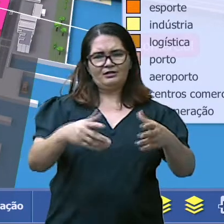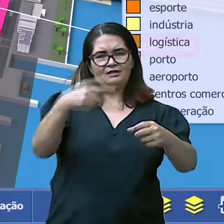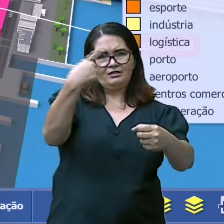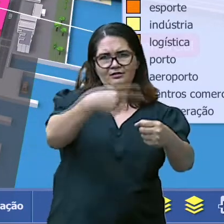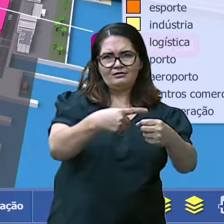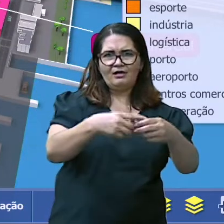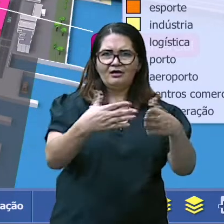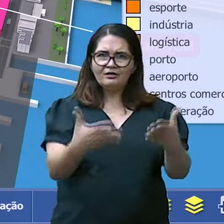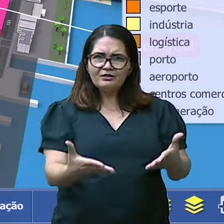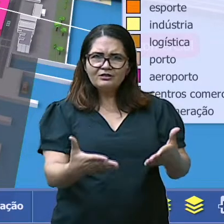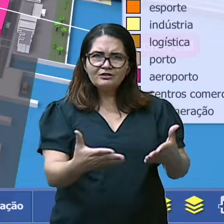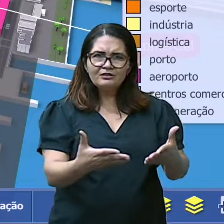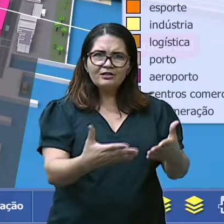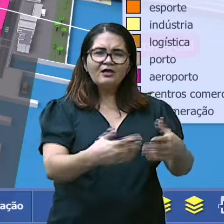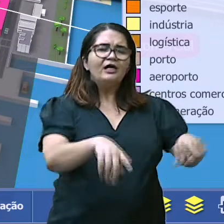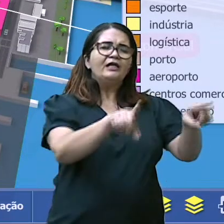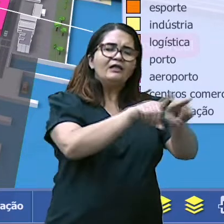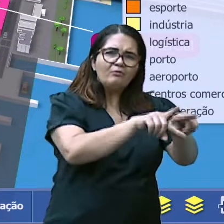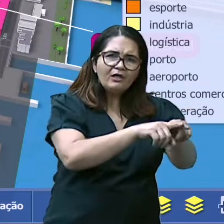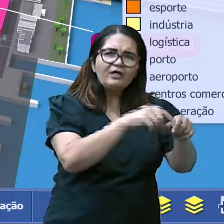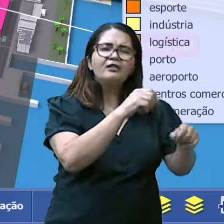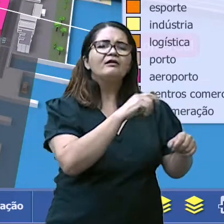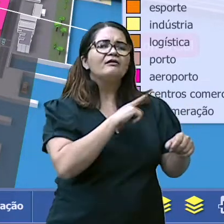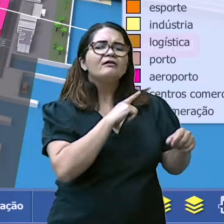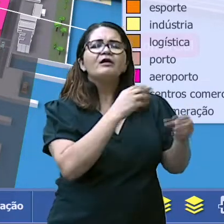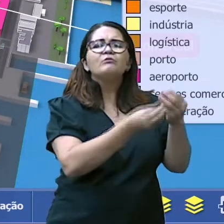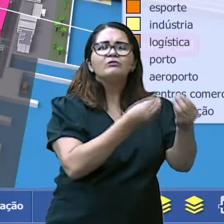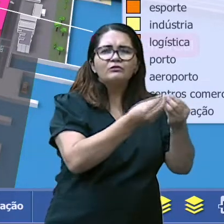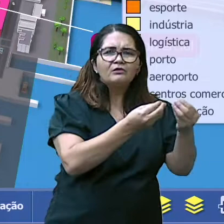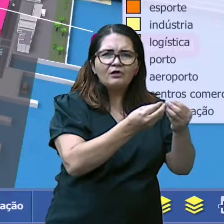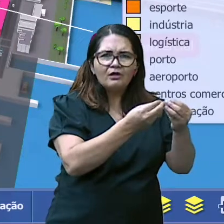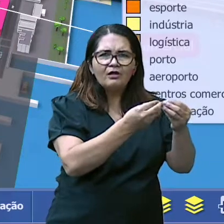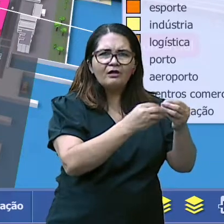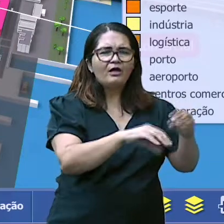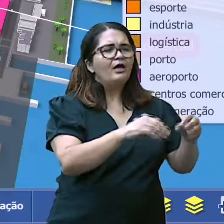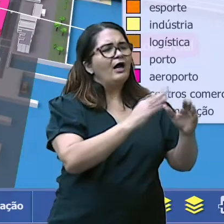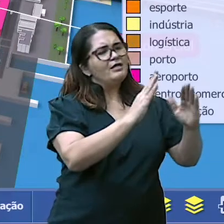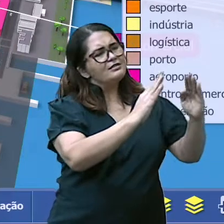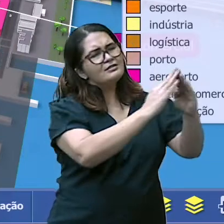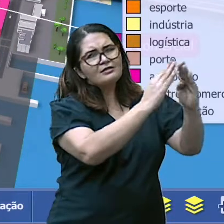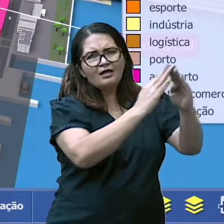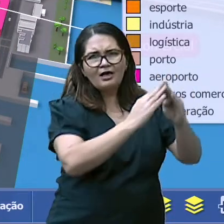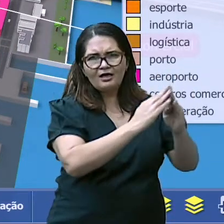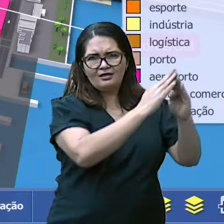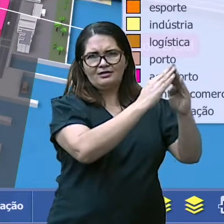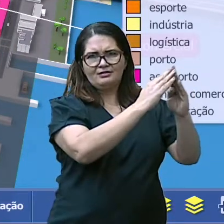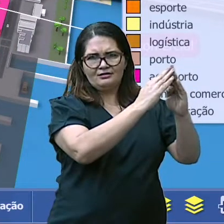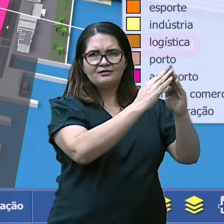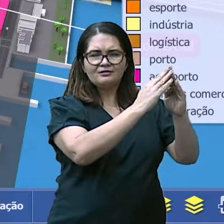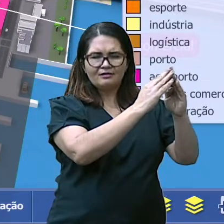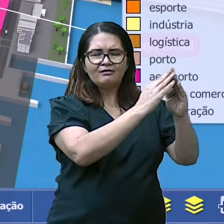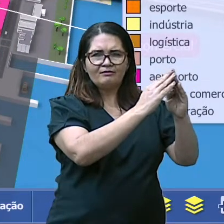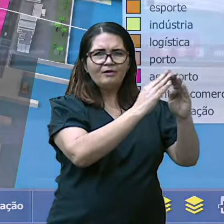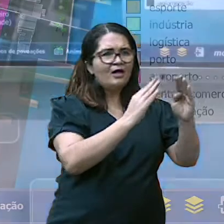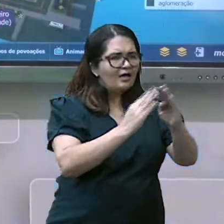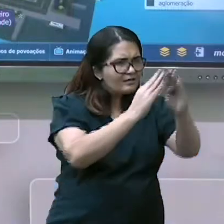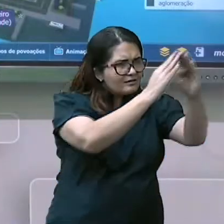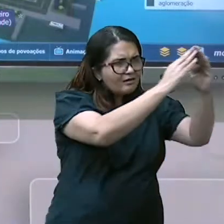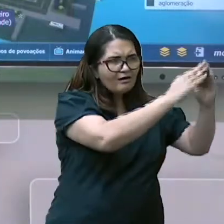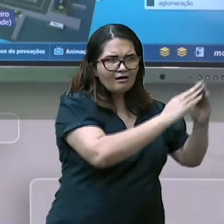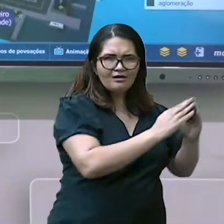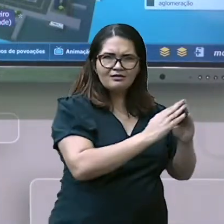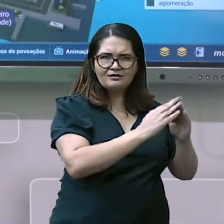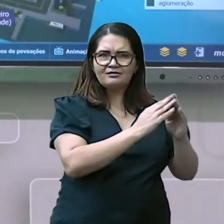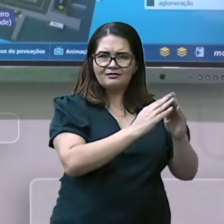da classe baixa, certo? Nessa cidade aqui, área residencial de classe